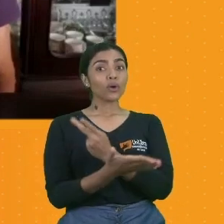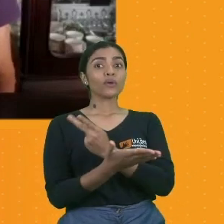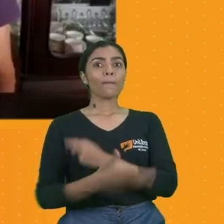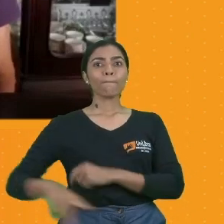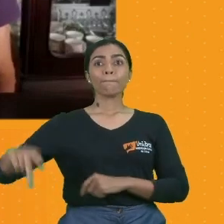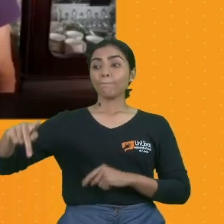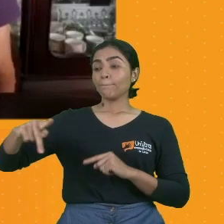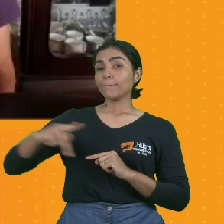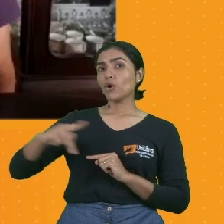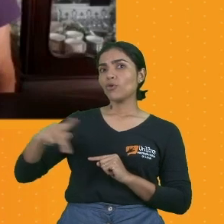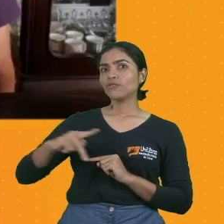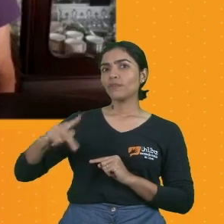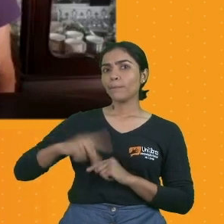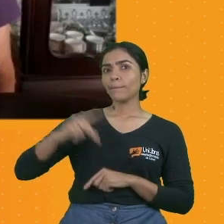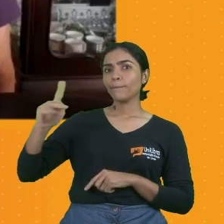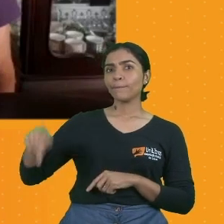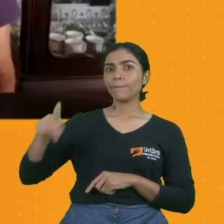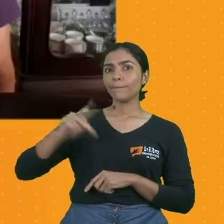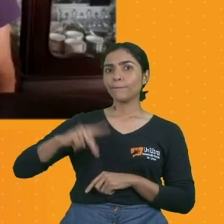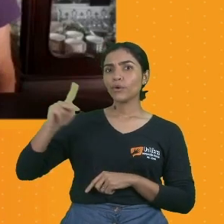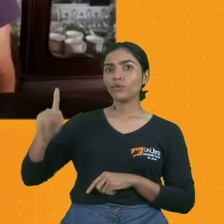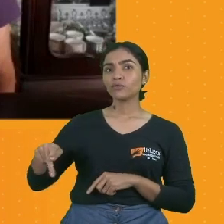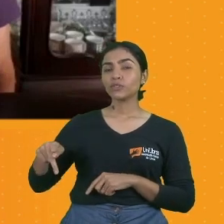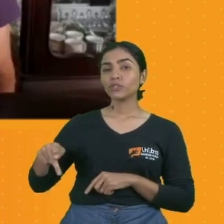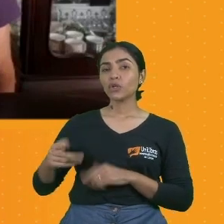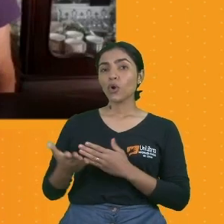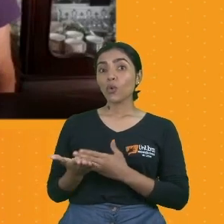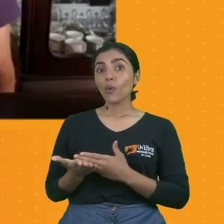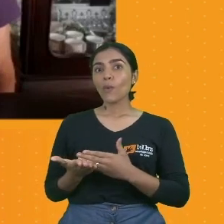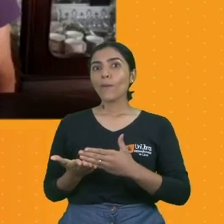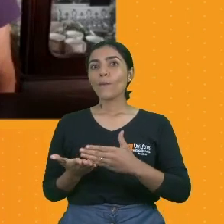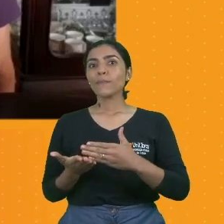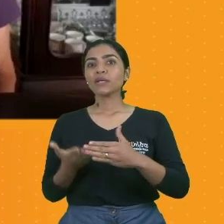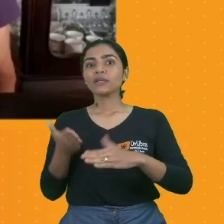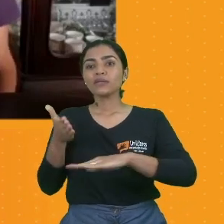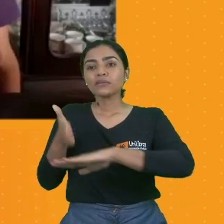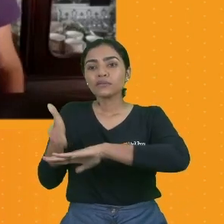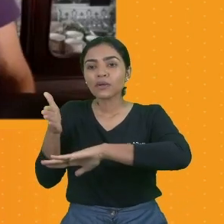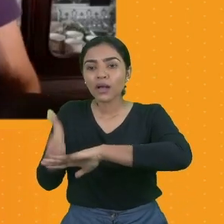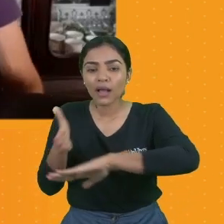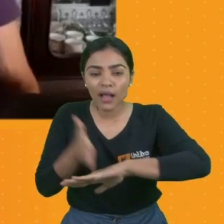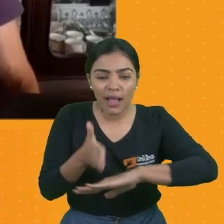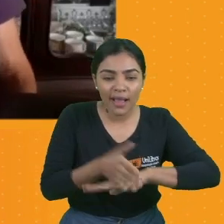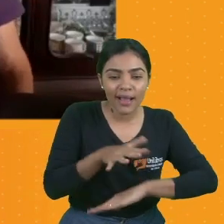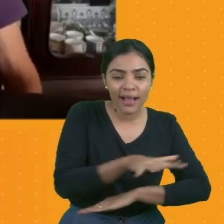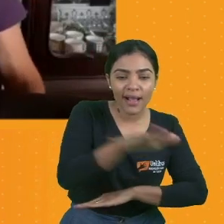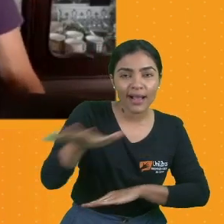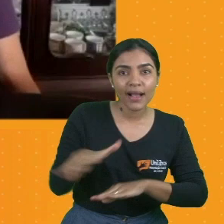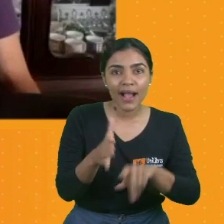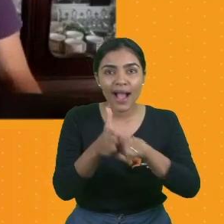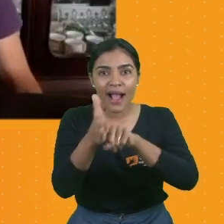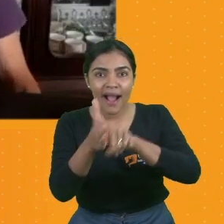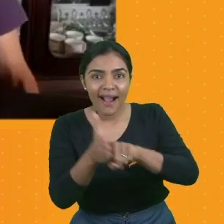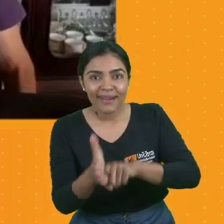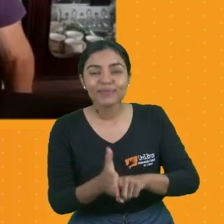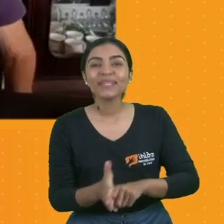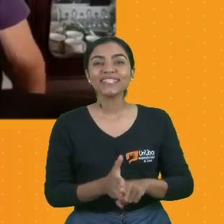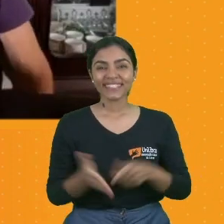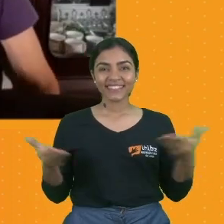a bitran É nesse campo de pesquisa também né hoje